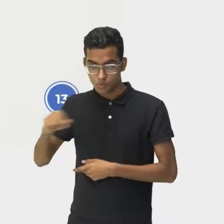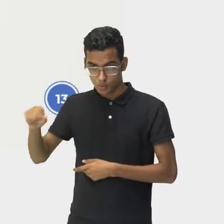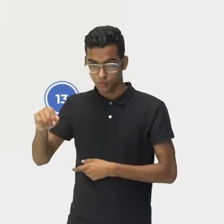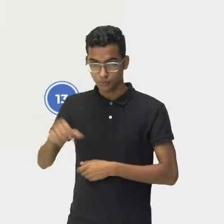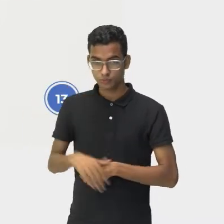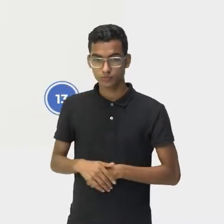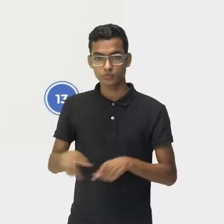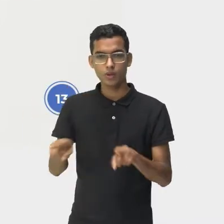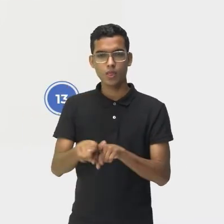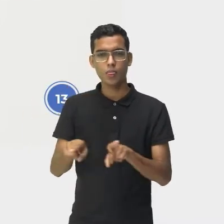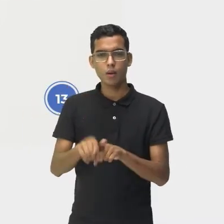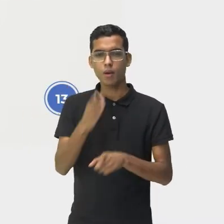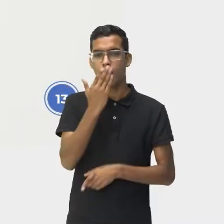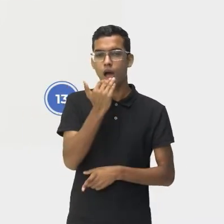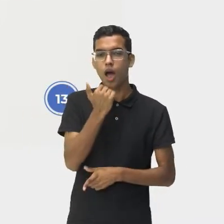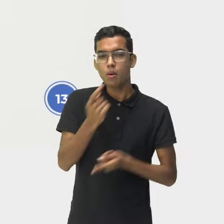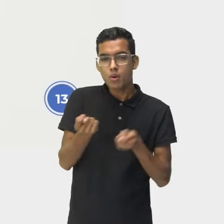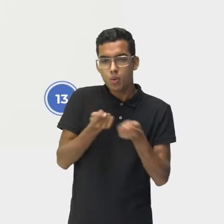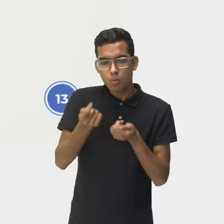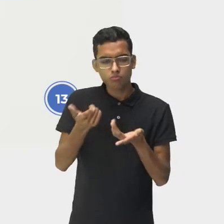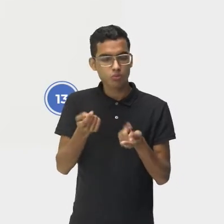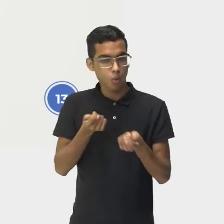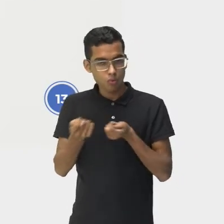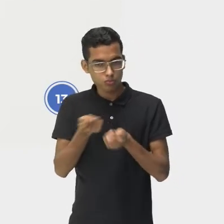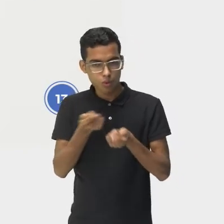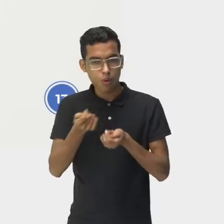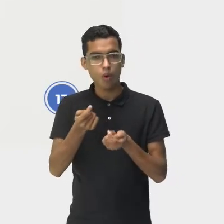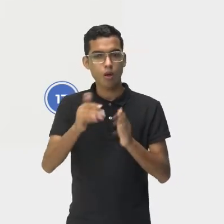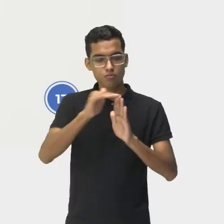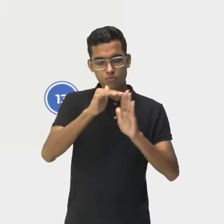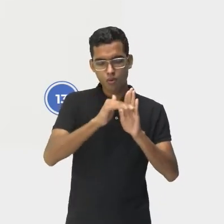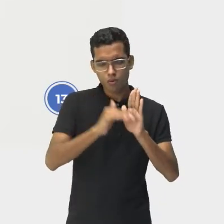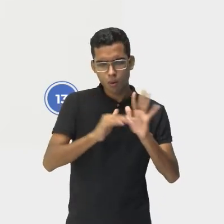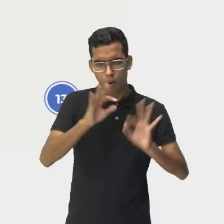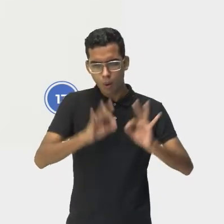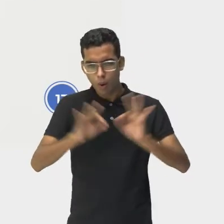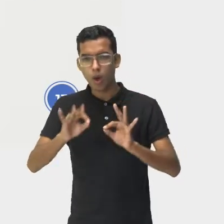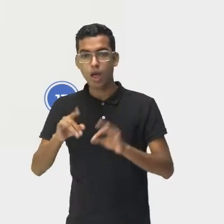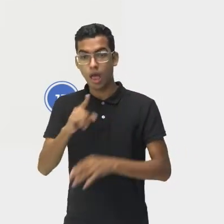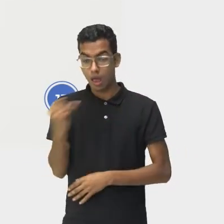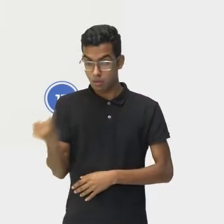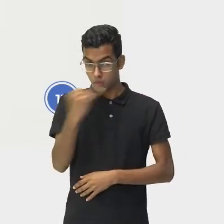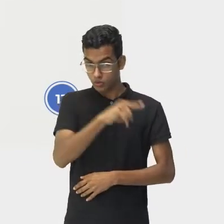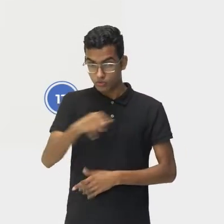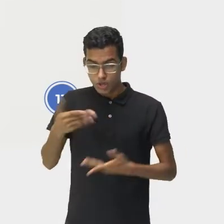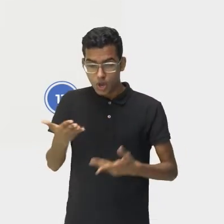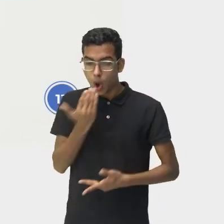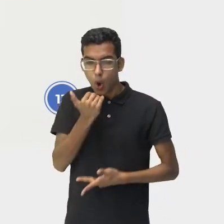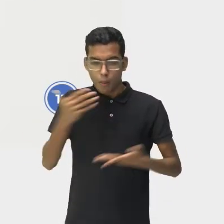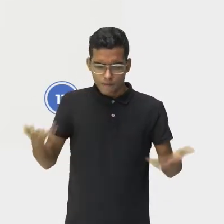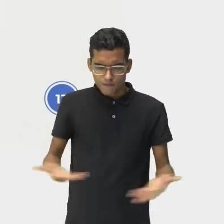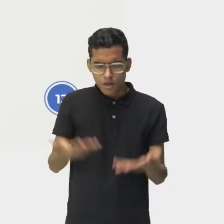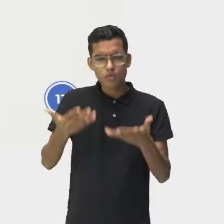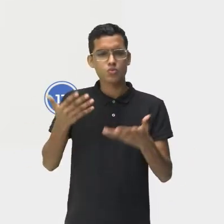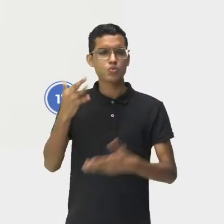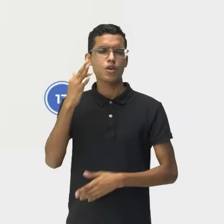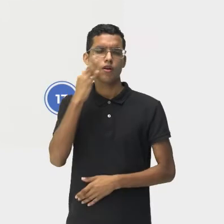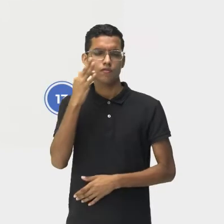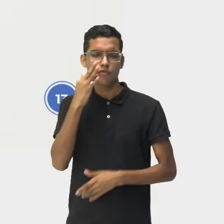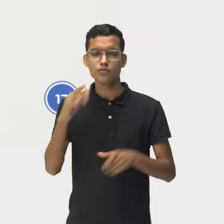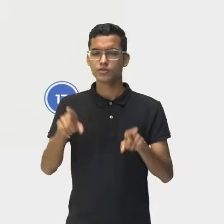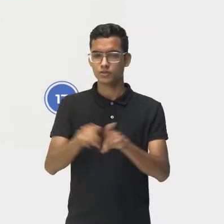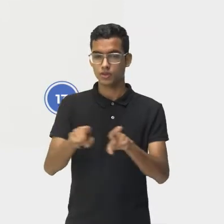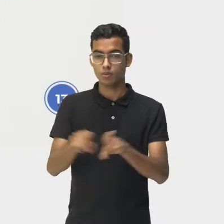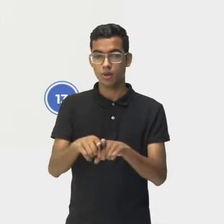equilibrada. Para todo mundo é importante comer verduras, frutas, né? Tem que fazer ali